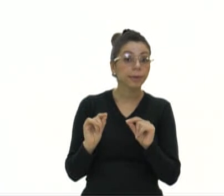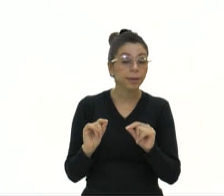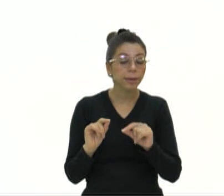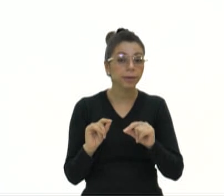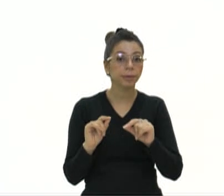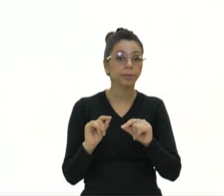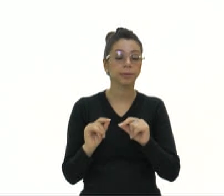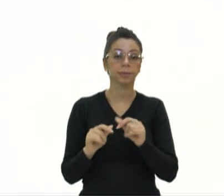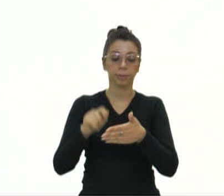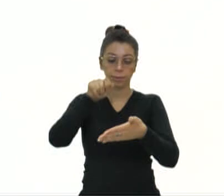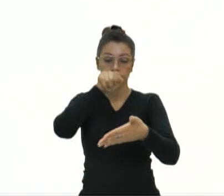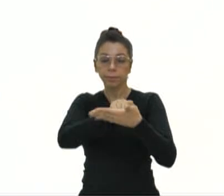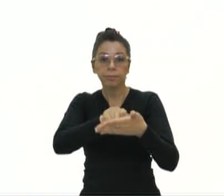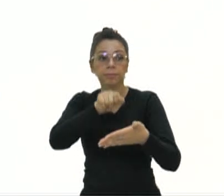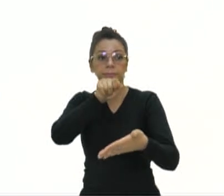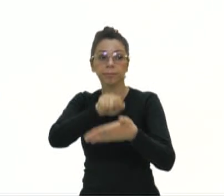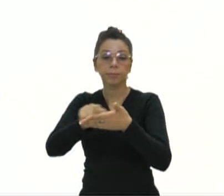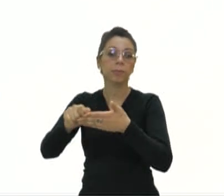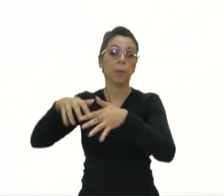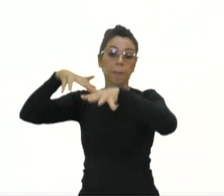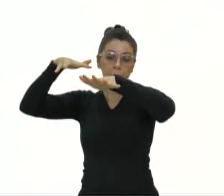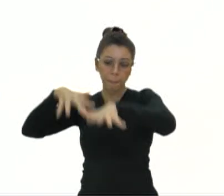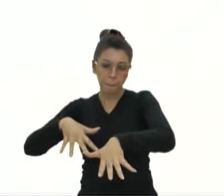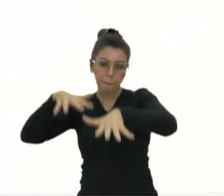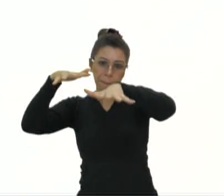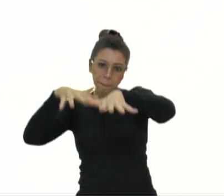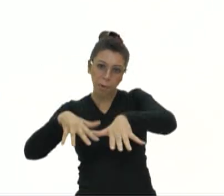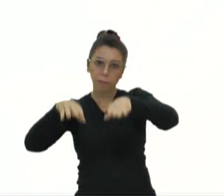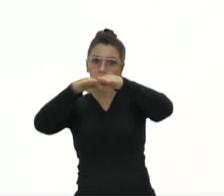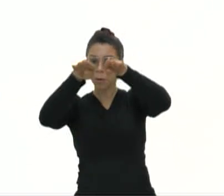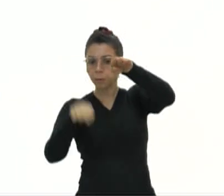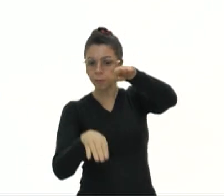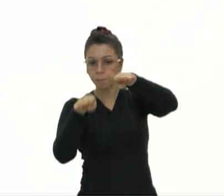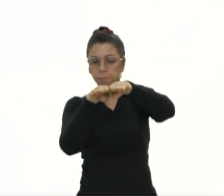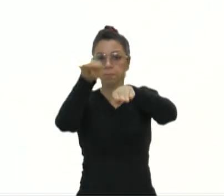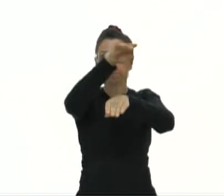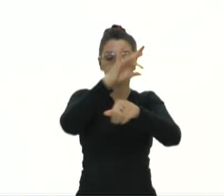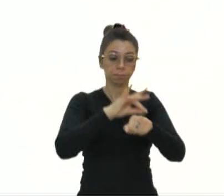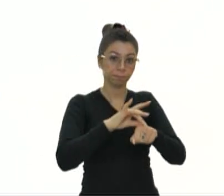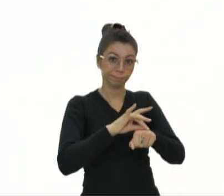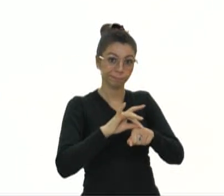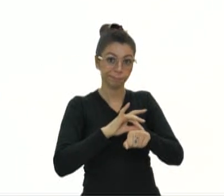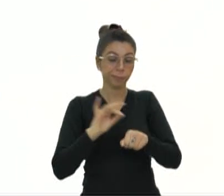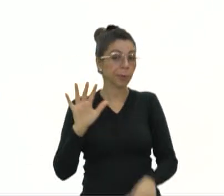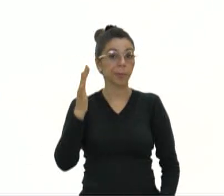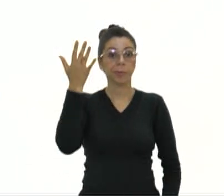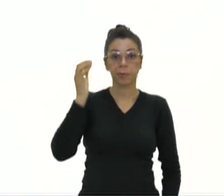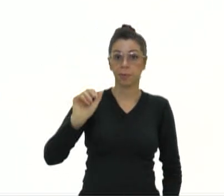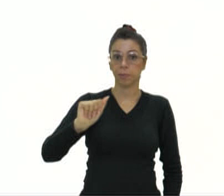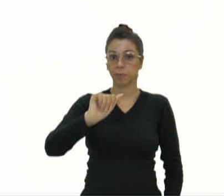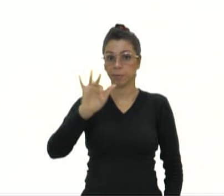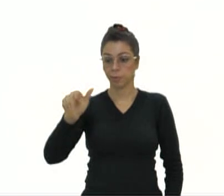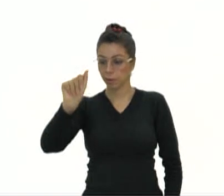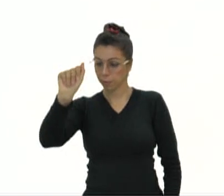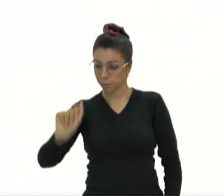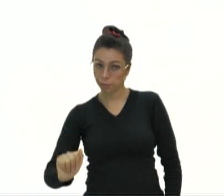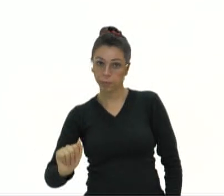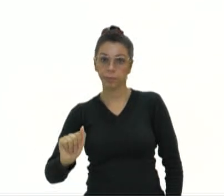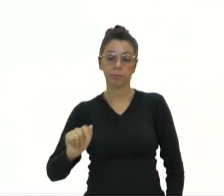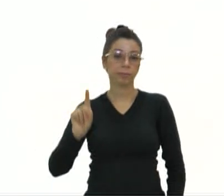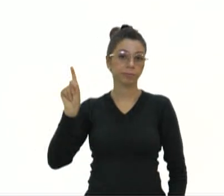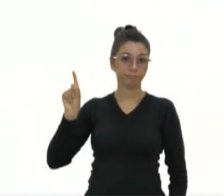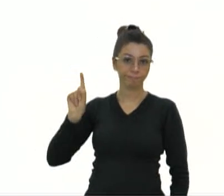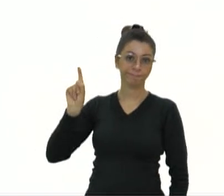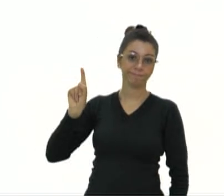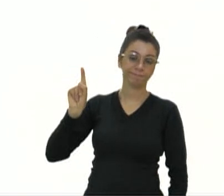literal escrita de movimentos de segregação racial. Isso aconteceu na África do Sul, chama-se Apartheid,